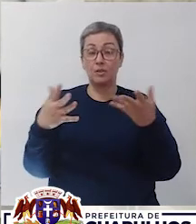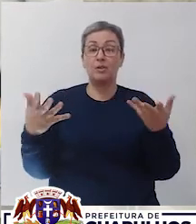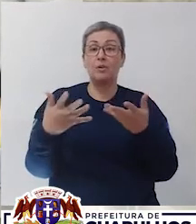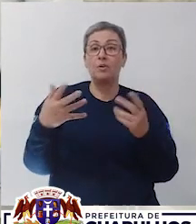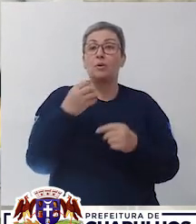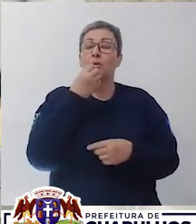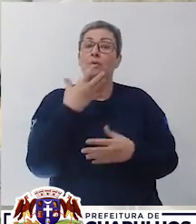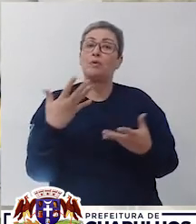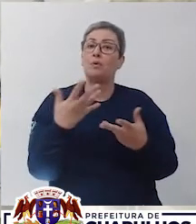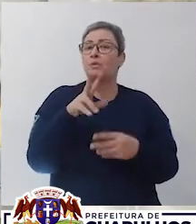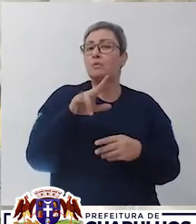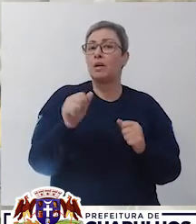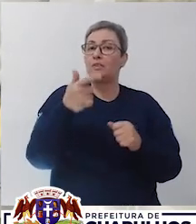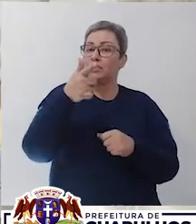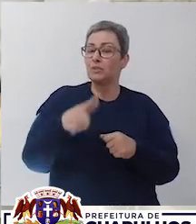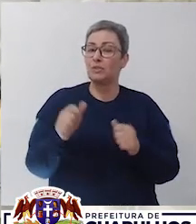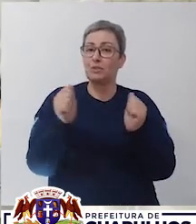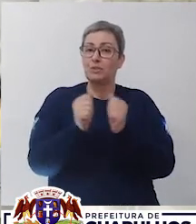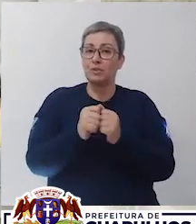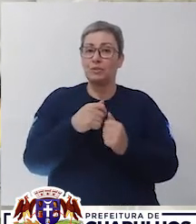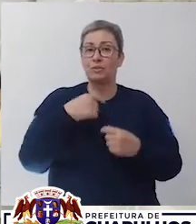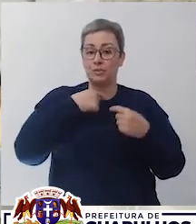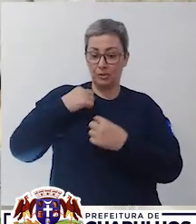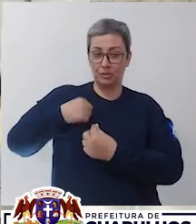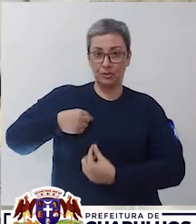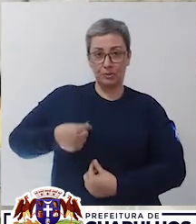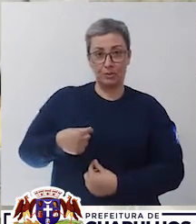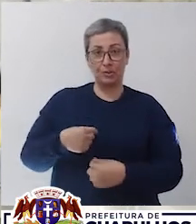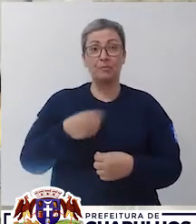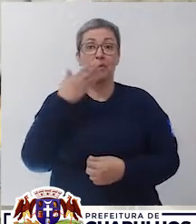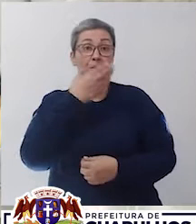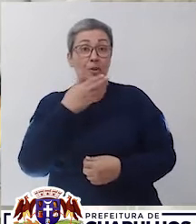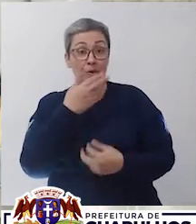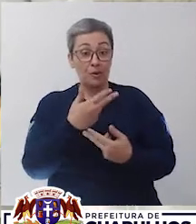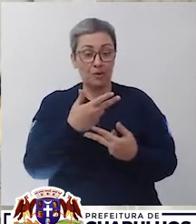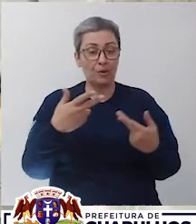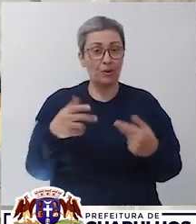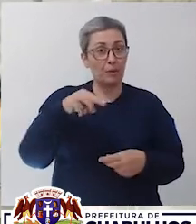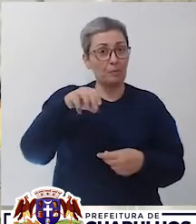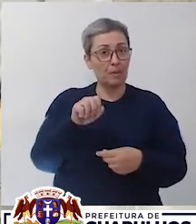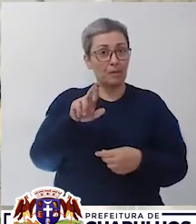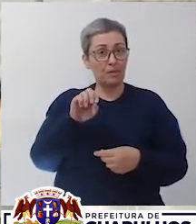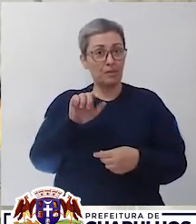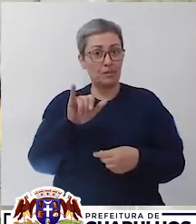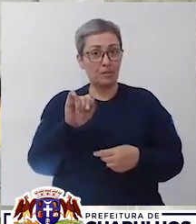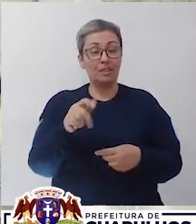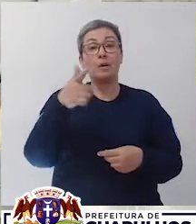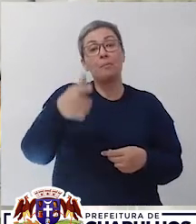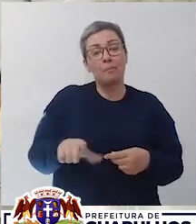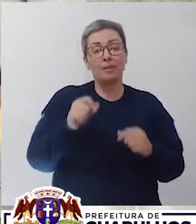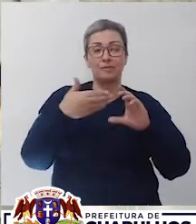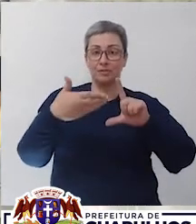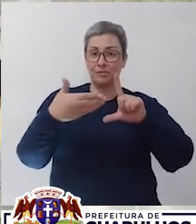Guarulhos. Bom, hoje estamos aqui mais uma vez com a chefe em confeitaria Doces e Sobremesas, Maroli Pereira,